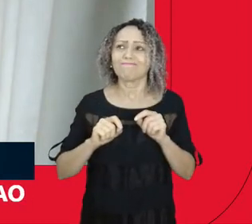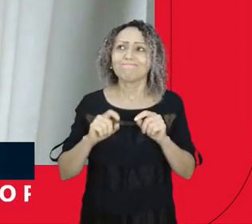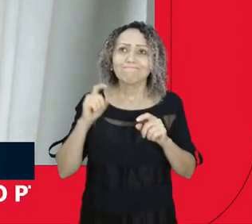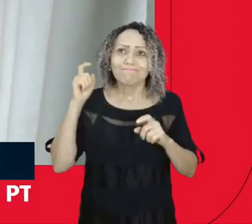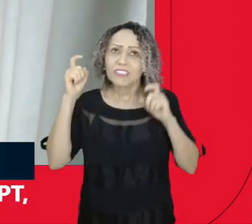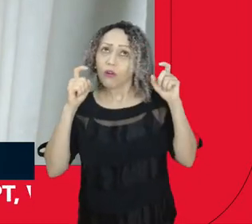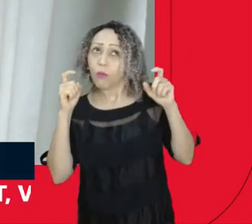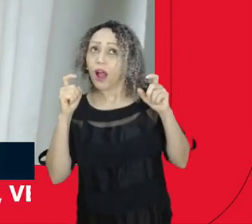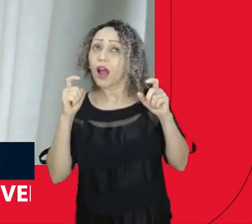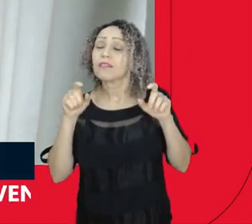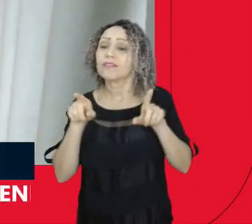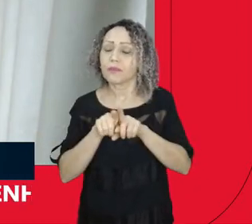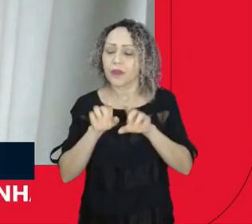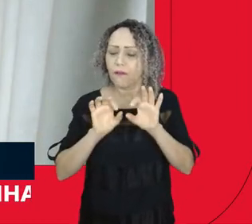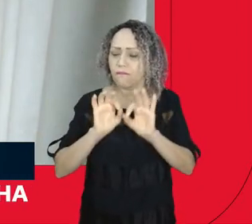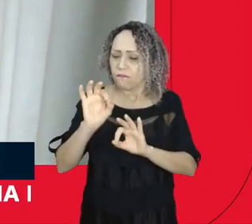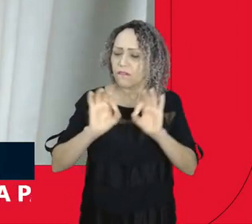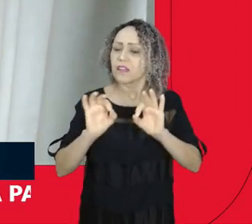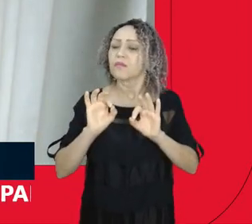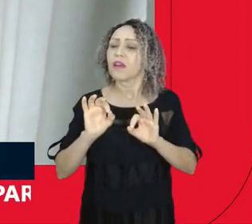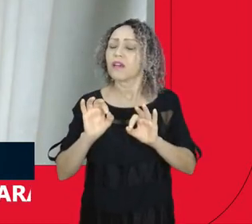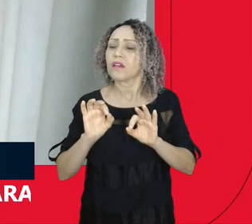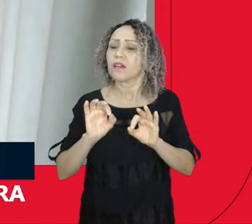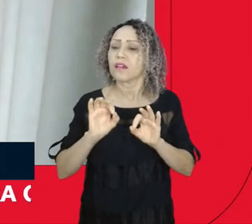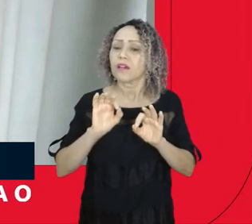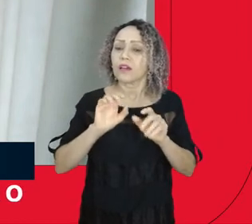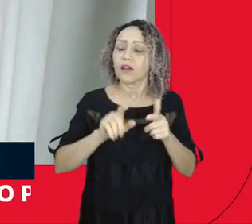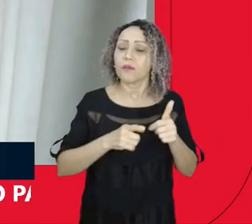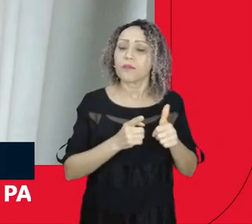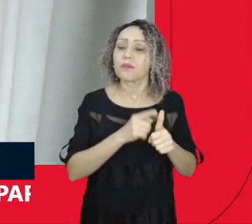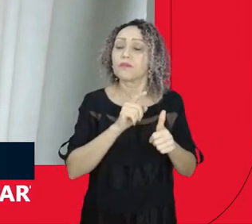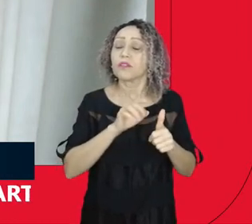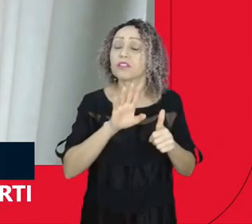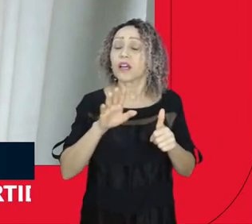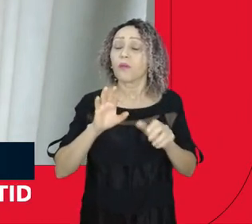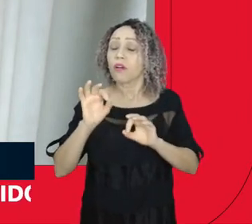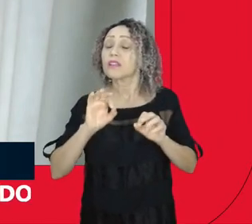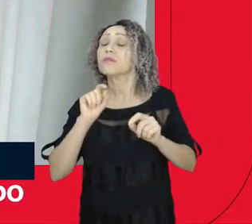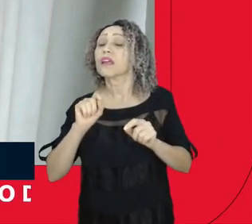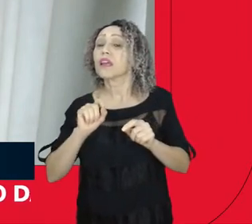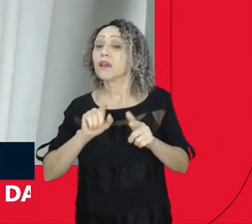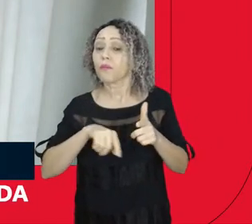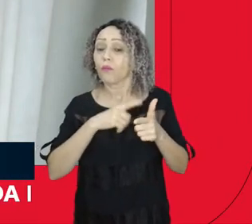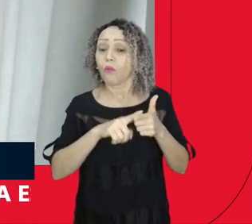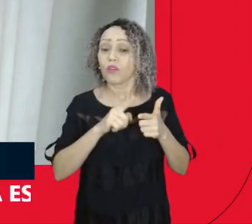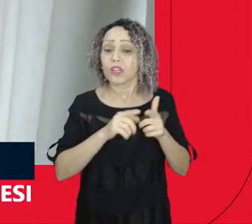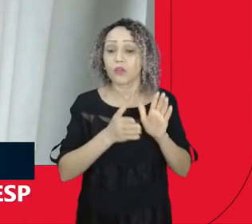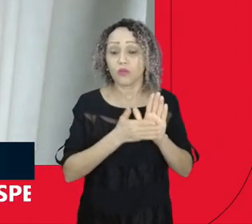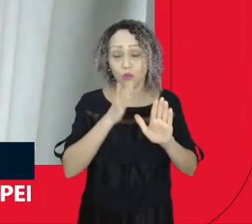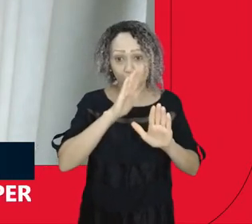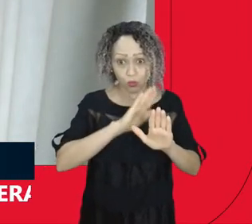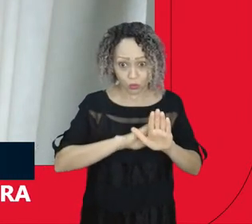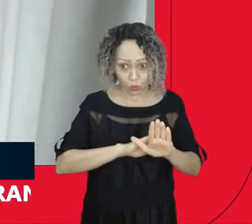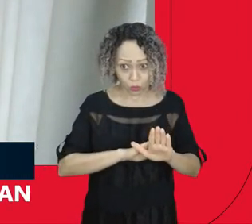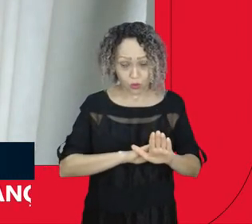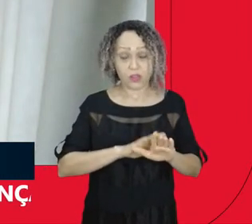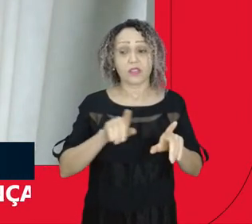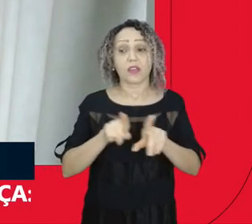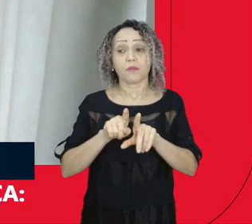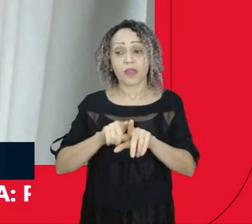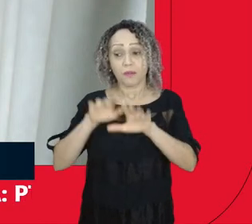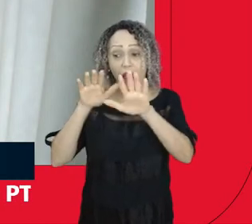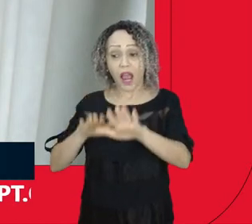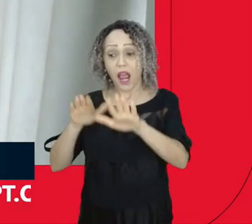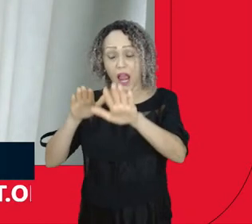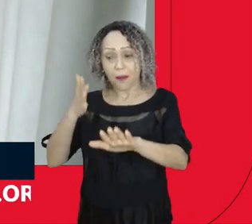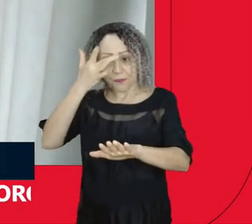preocupados e organizados primeiro para o segundo turno e mais proximamente para essa caminhada de amanhã. O governador Paulo Câmara chamou uma